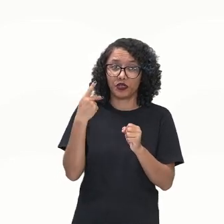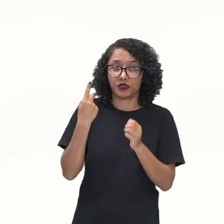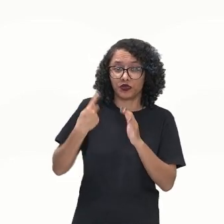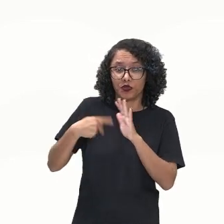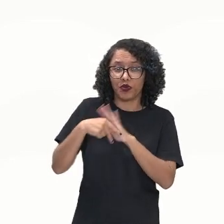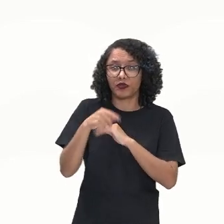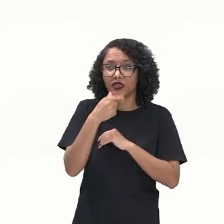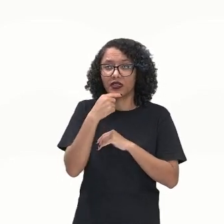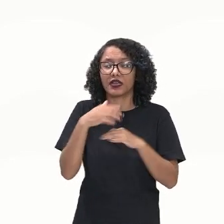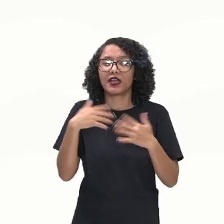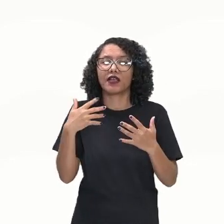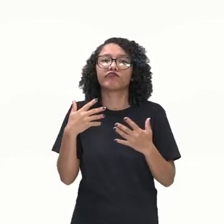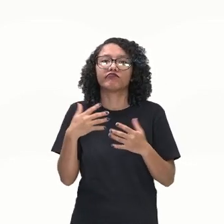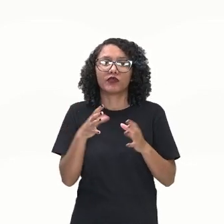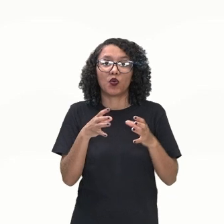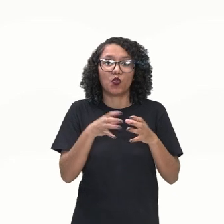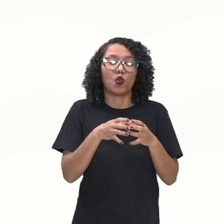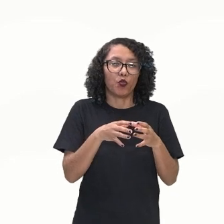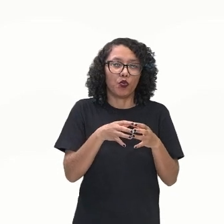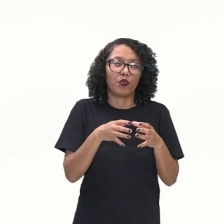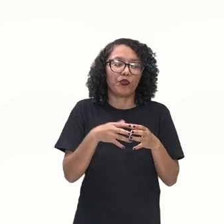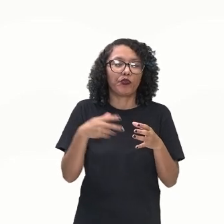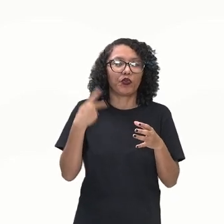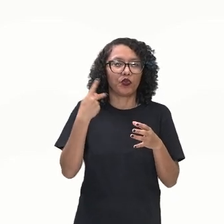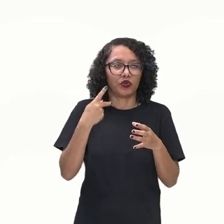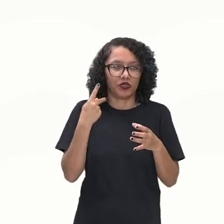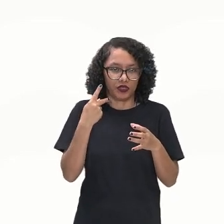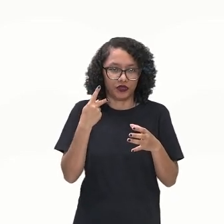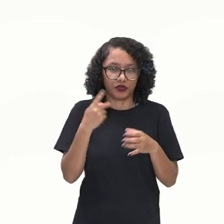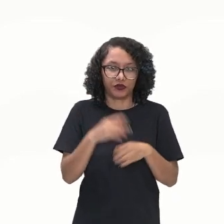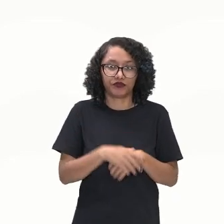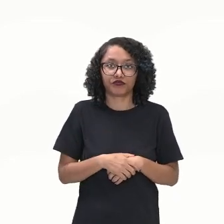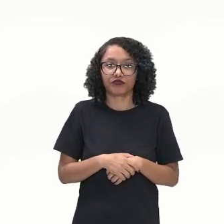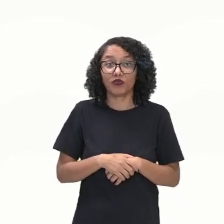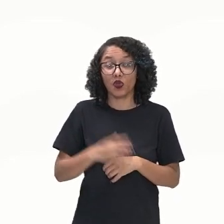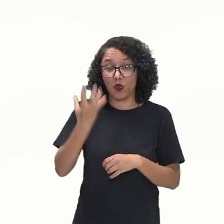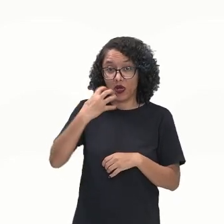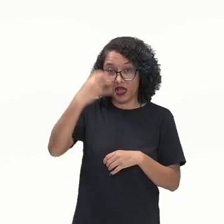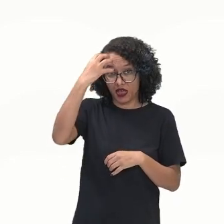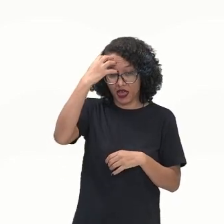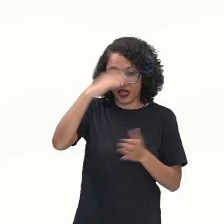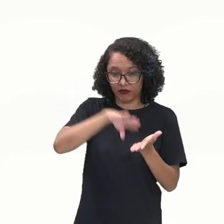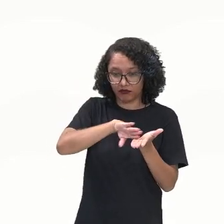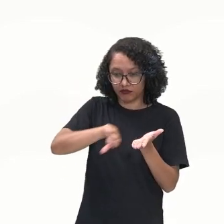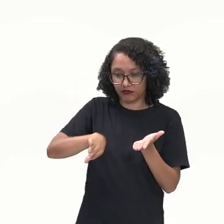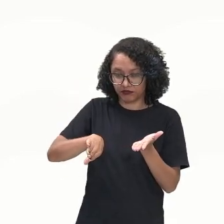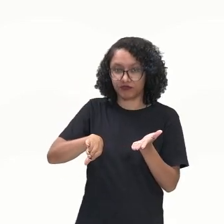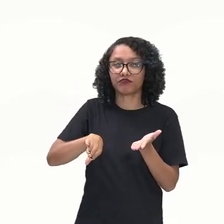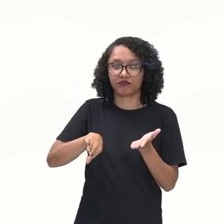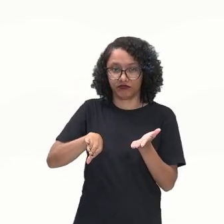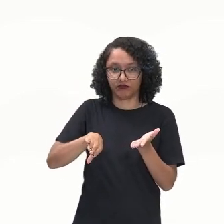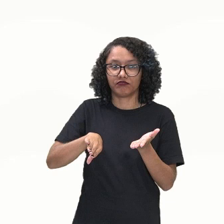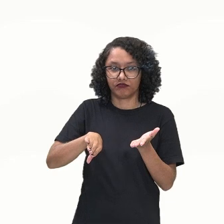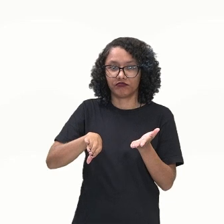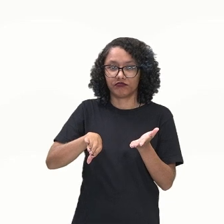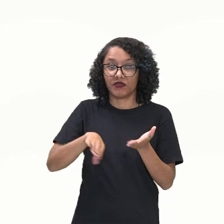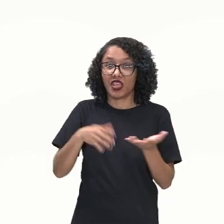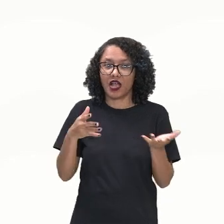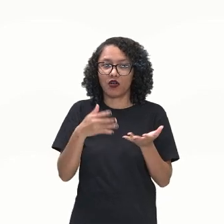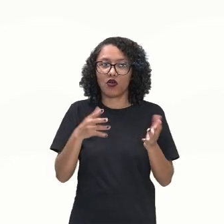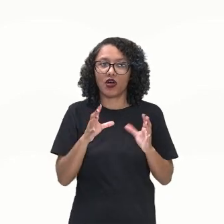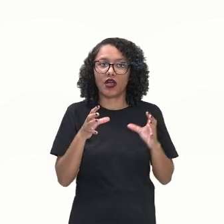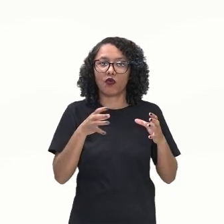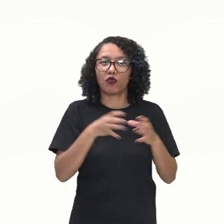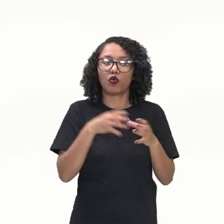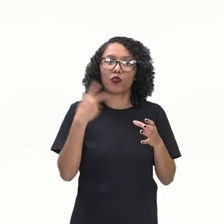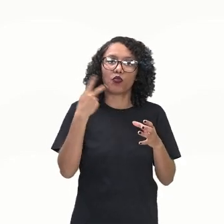parlamento, retirando, portanto, o absolutismo da Inglaterra, retirando o poder do rei. Então, agora